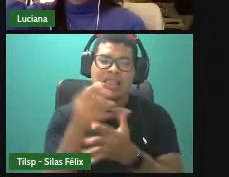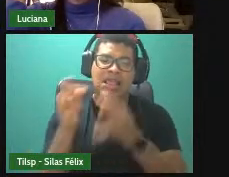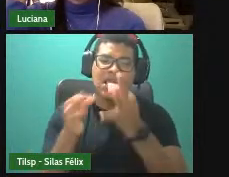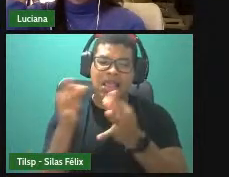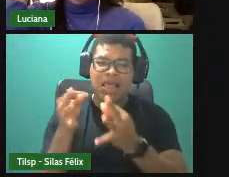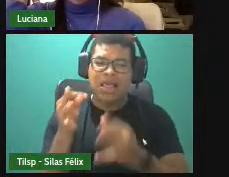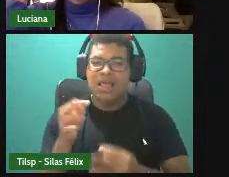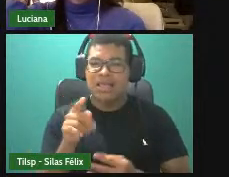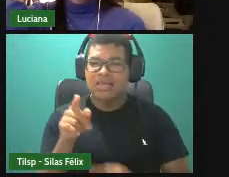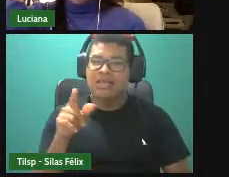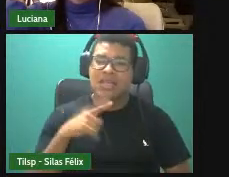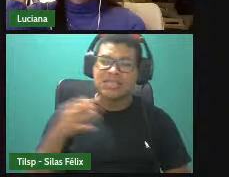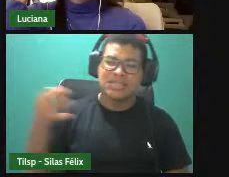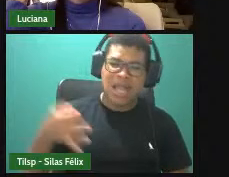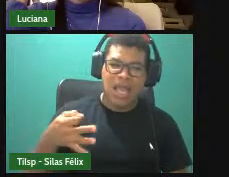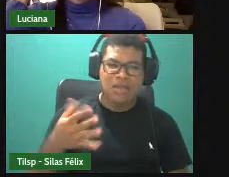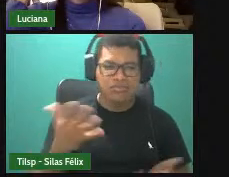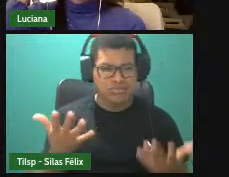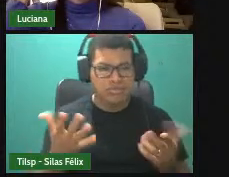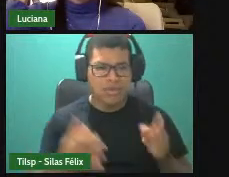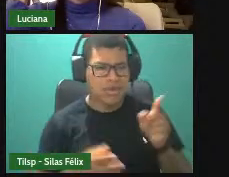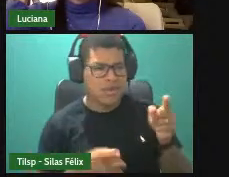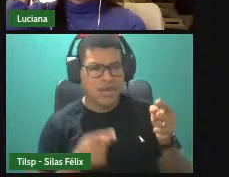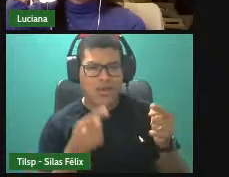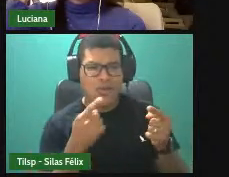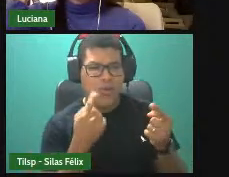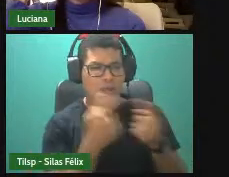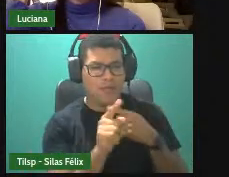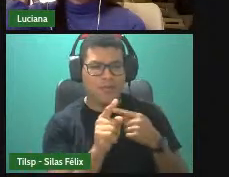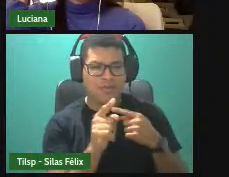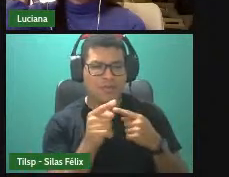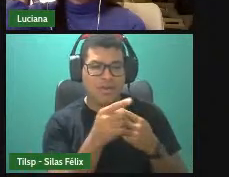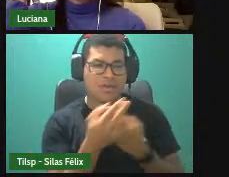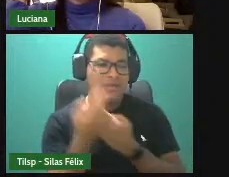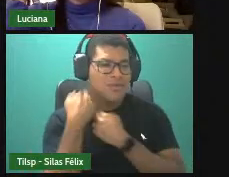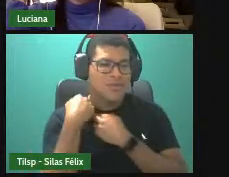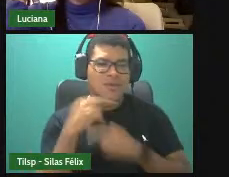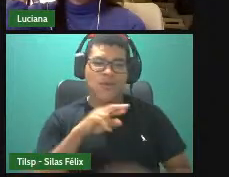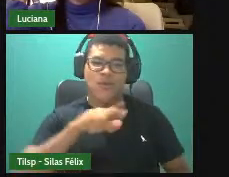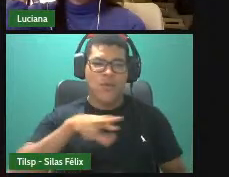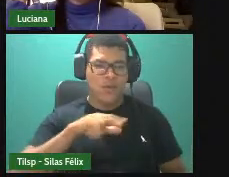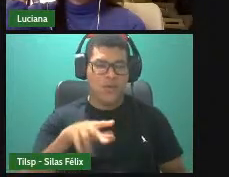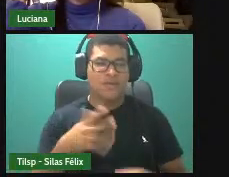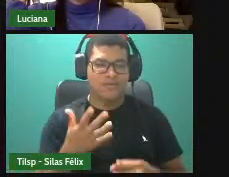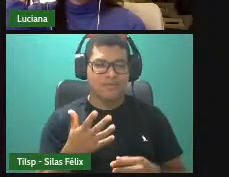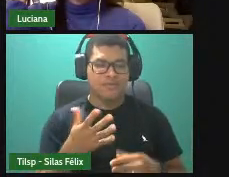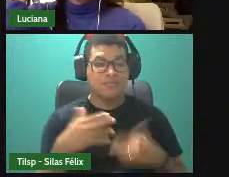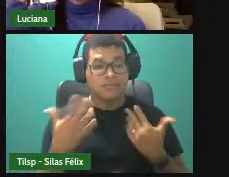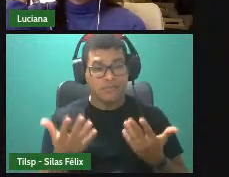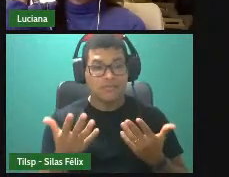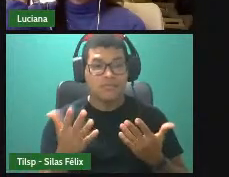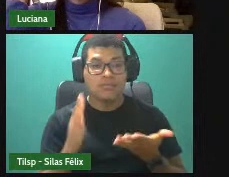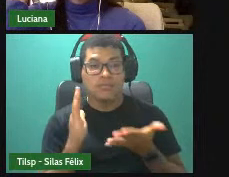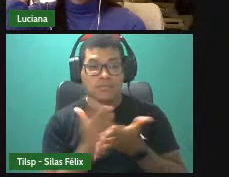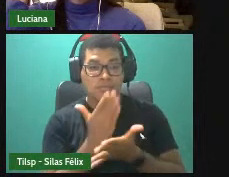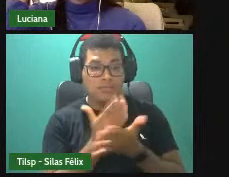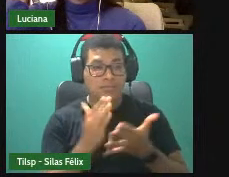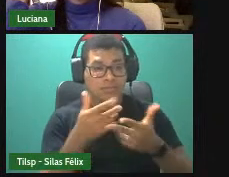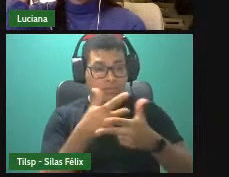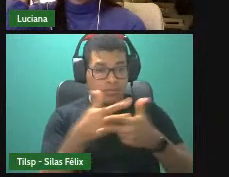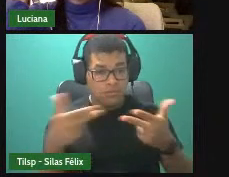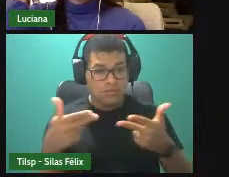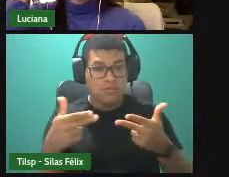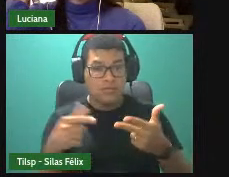Ele foge da sua alçada, ok? Então, algumas coisas, tá, que nos levantam, né? Um trabalho lá